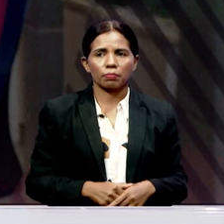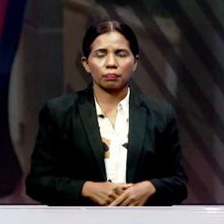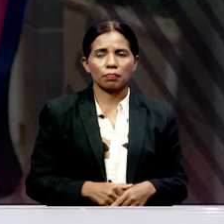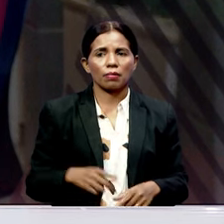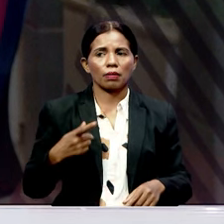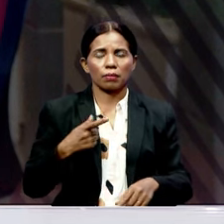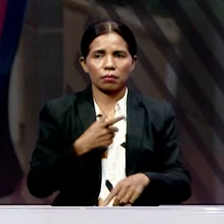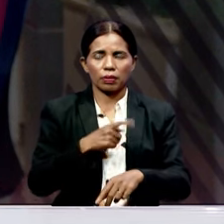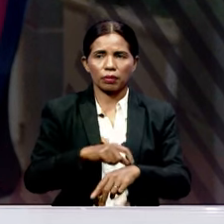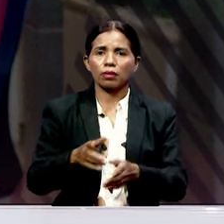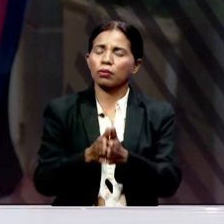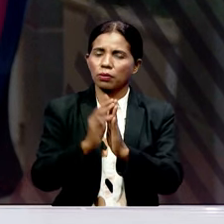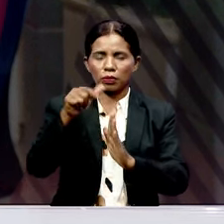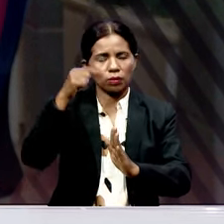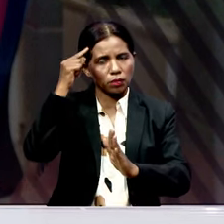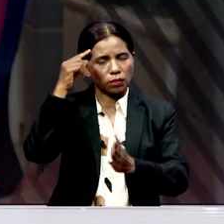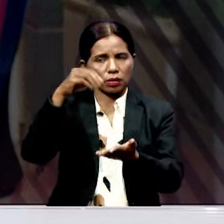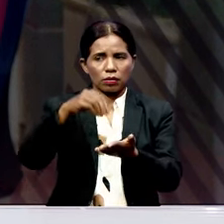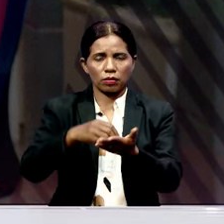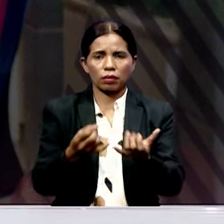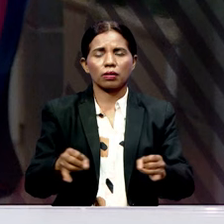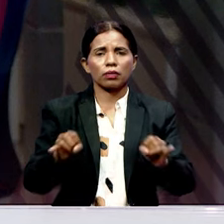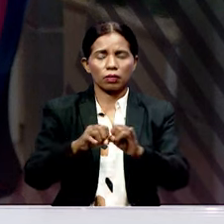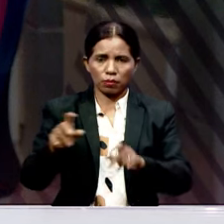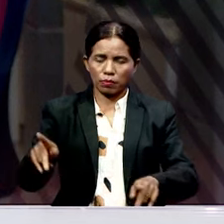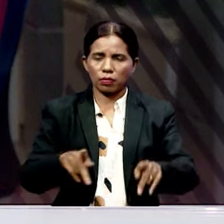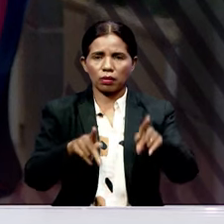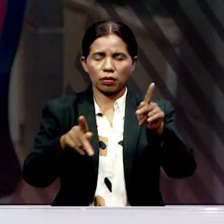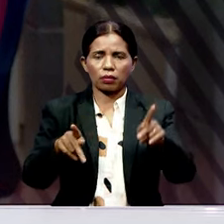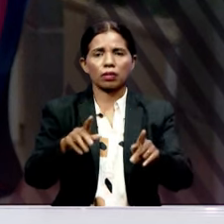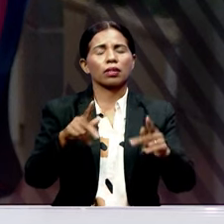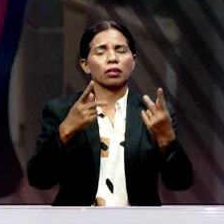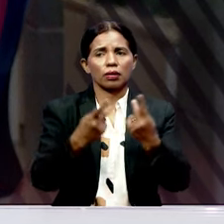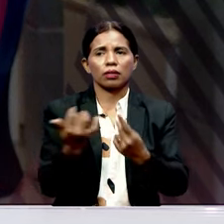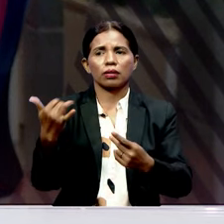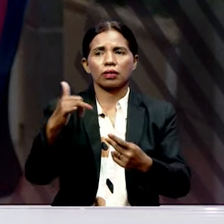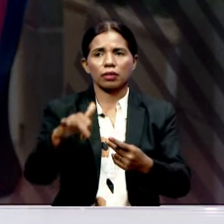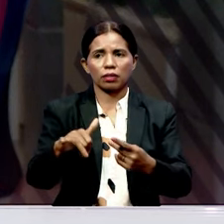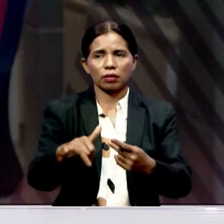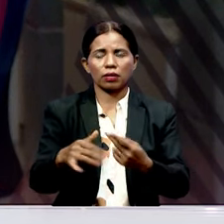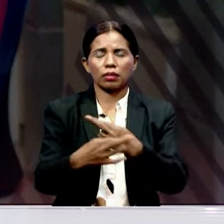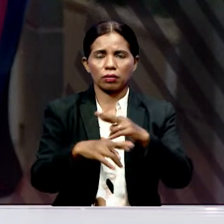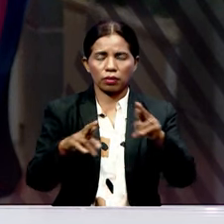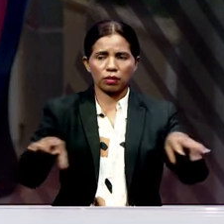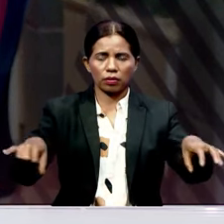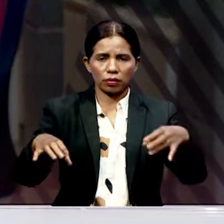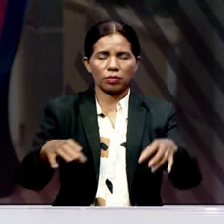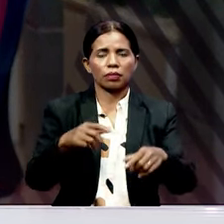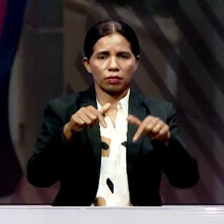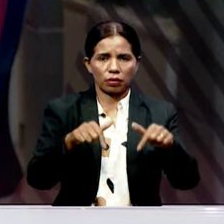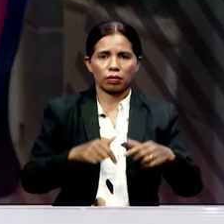Parlamento Nacional Russo Governo esclarece Instituto Público, na empresa pública Sirene, resultado serviço durante a